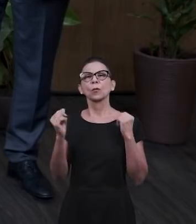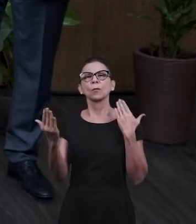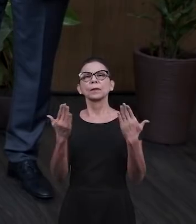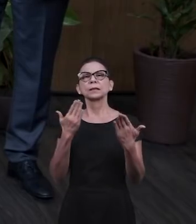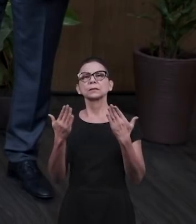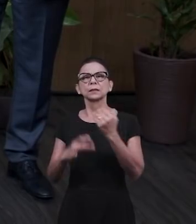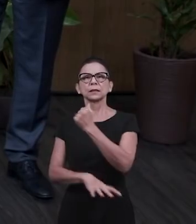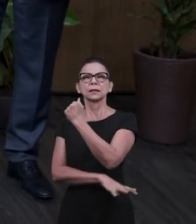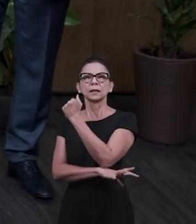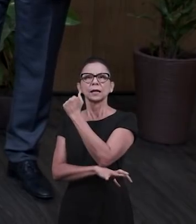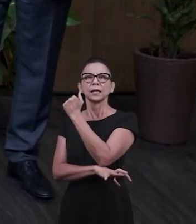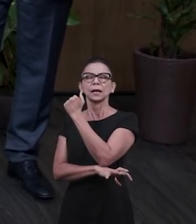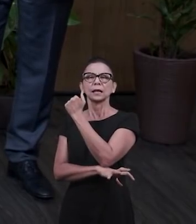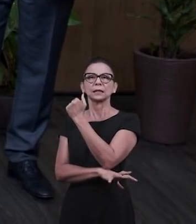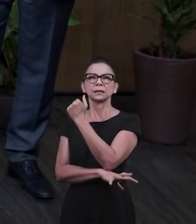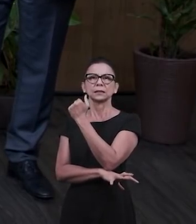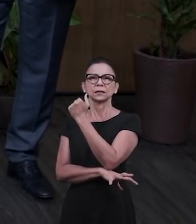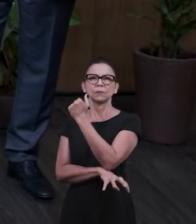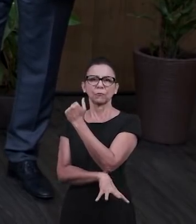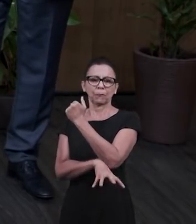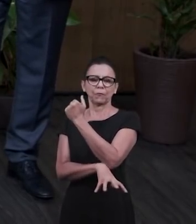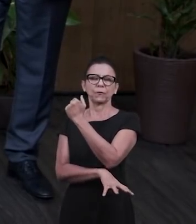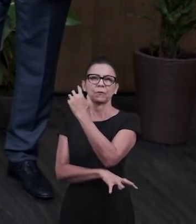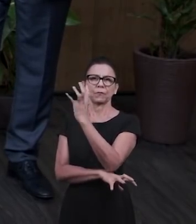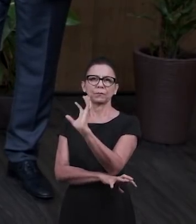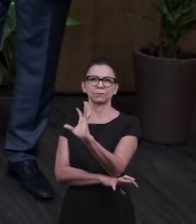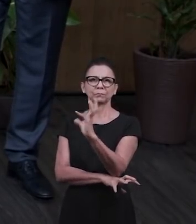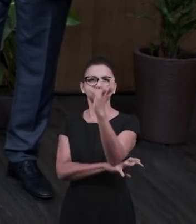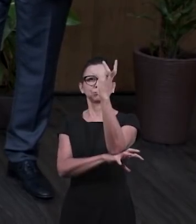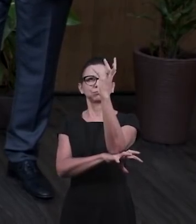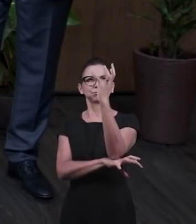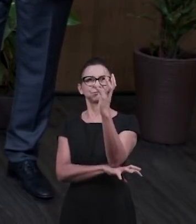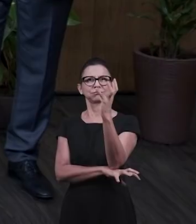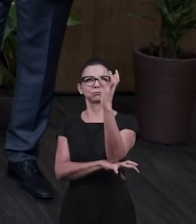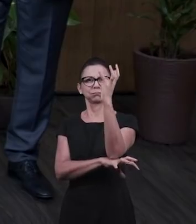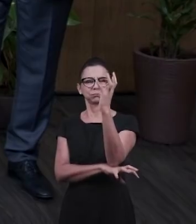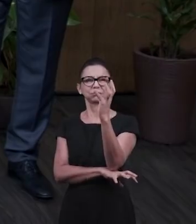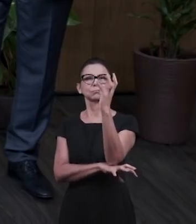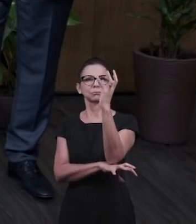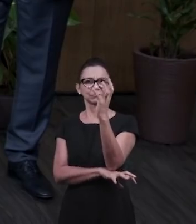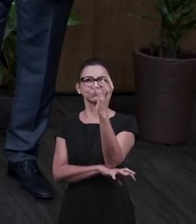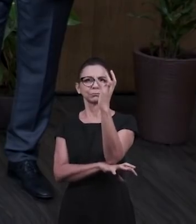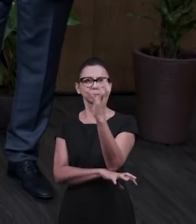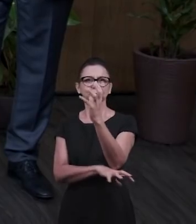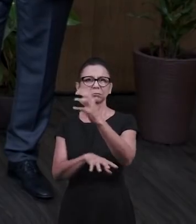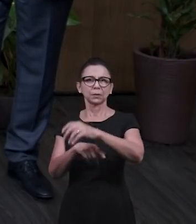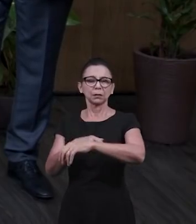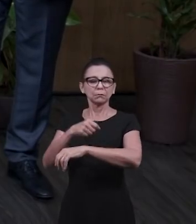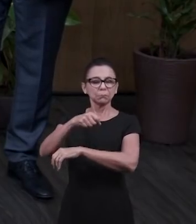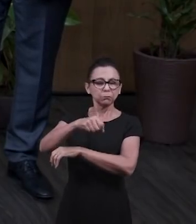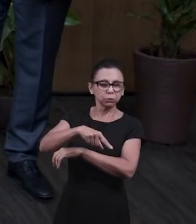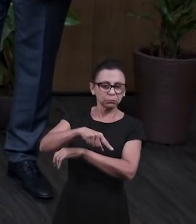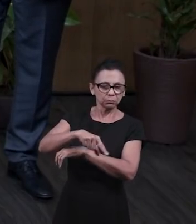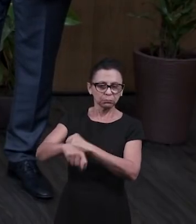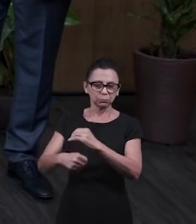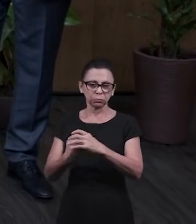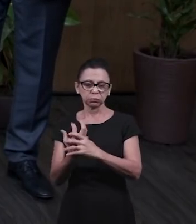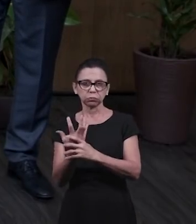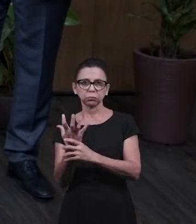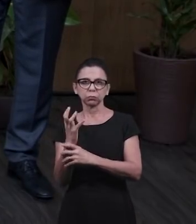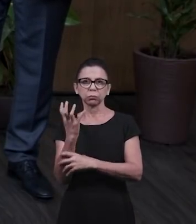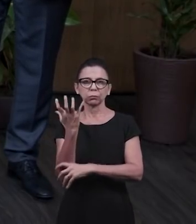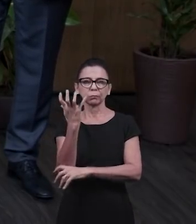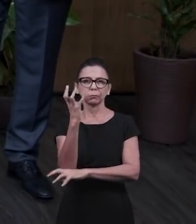dá durabilidade, longevidade à semente lançada, o que no sentido